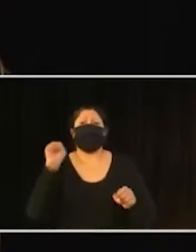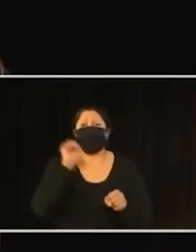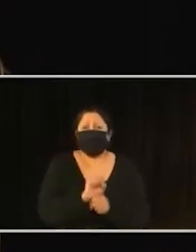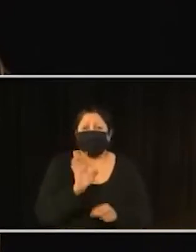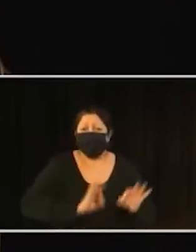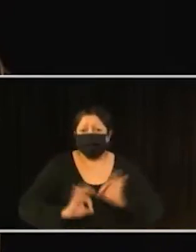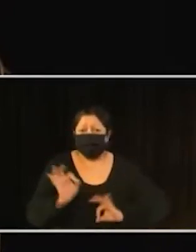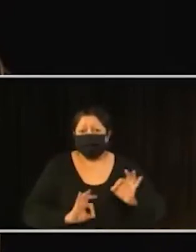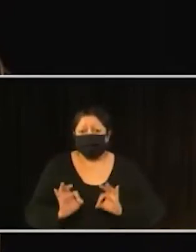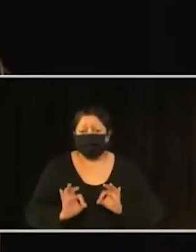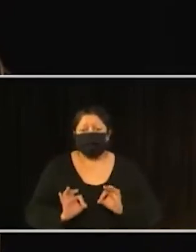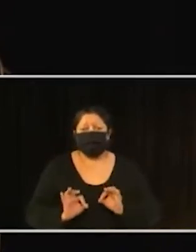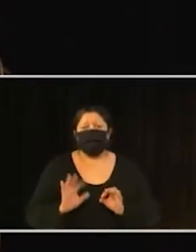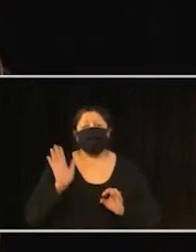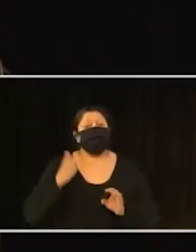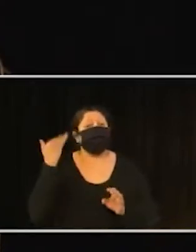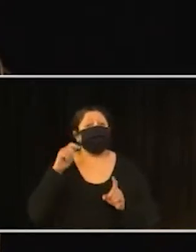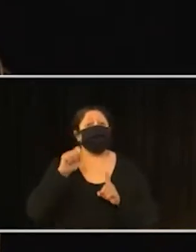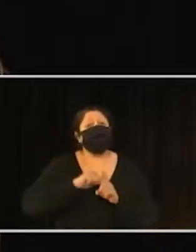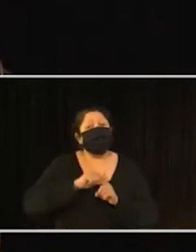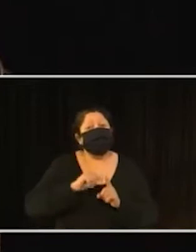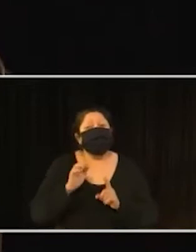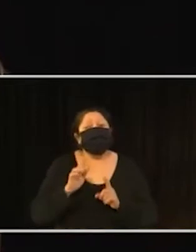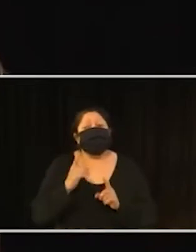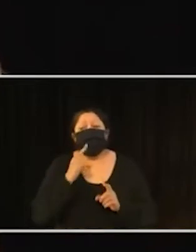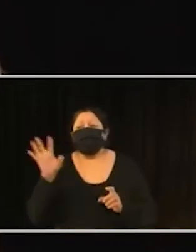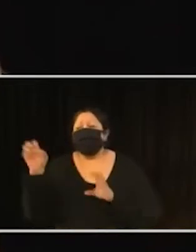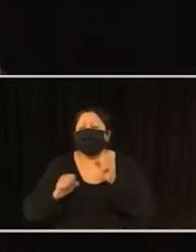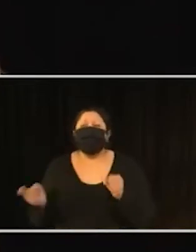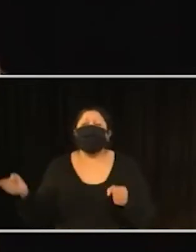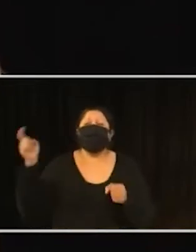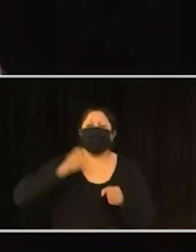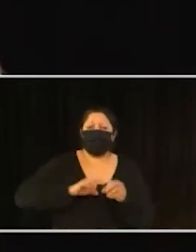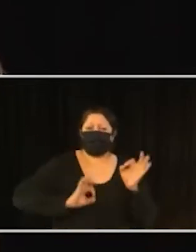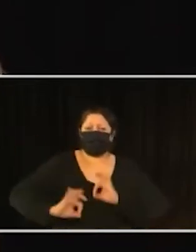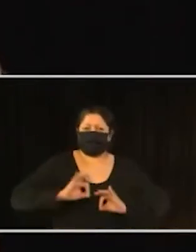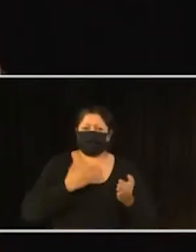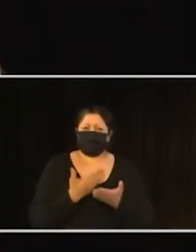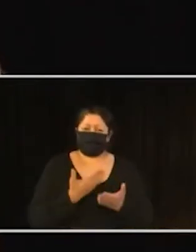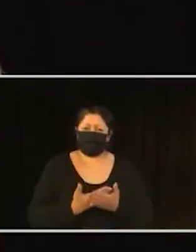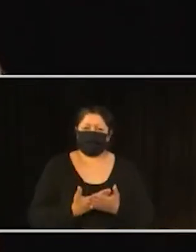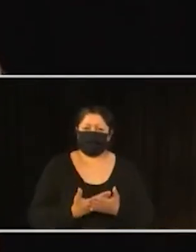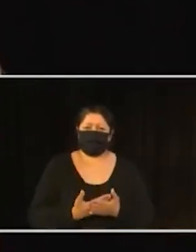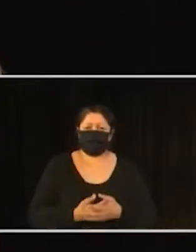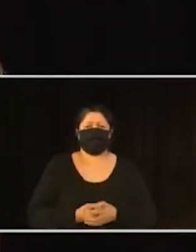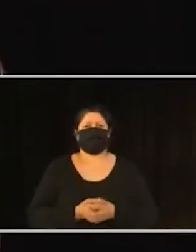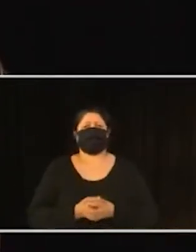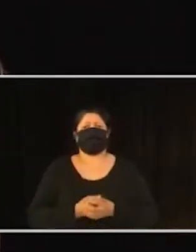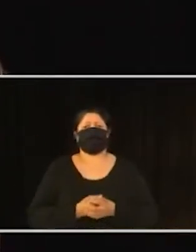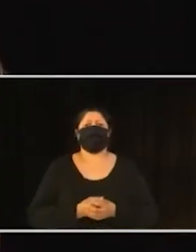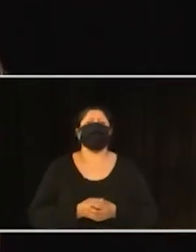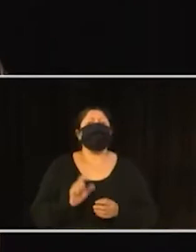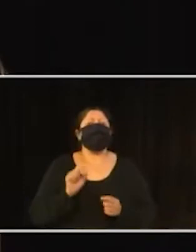faz alguns meses que a gente está trabalhando no resgate desses estudos e projetos, para a gente, então, com o